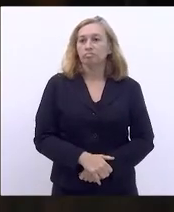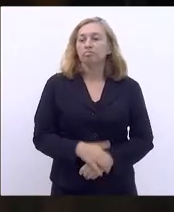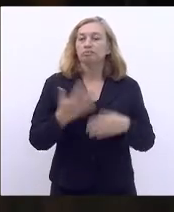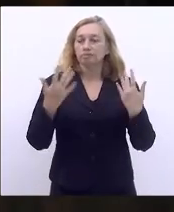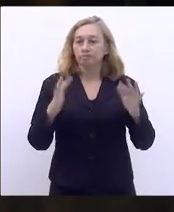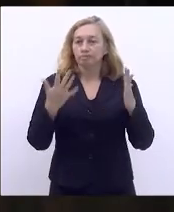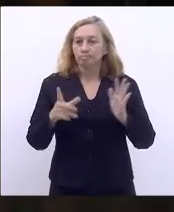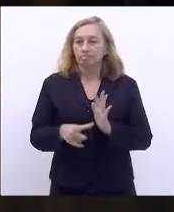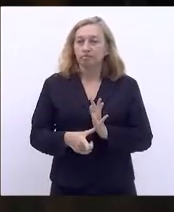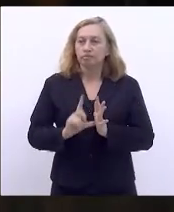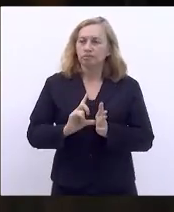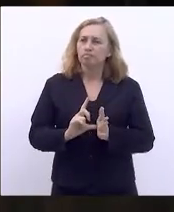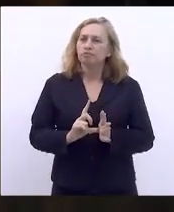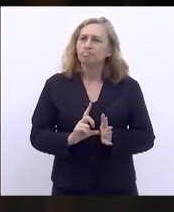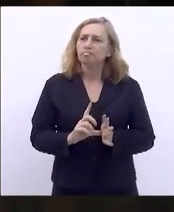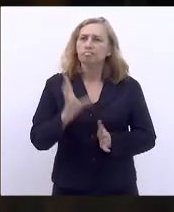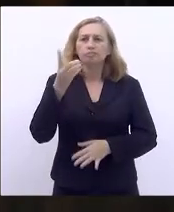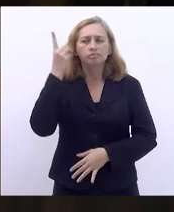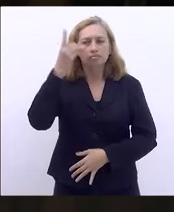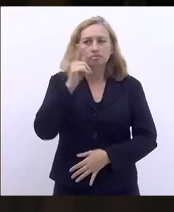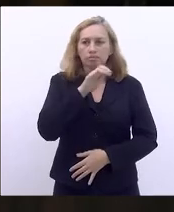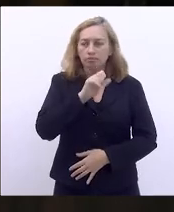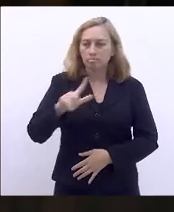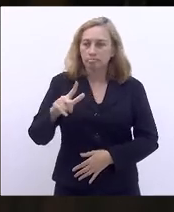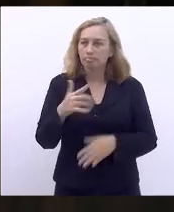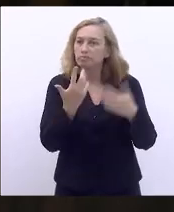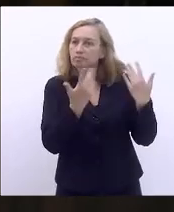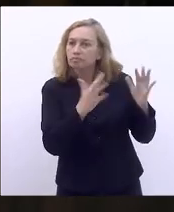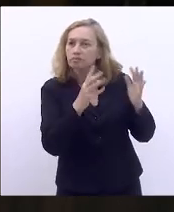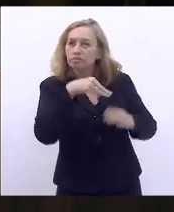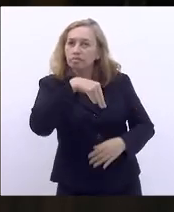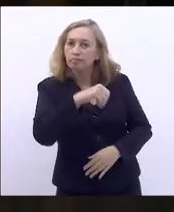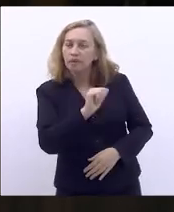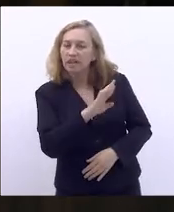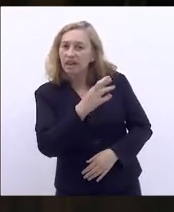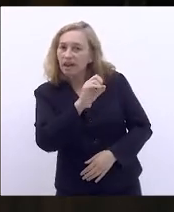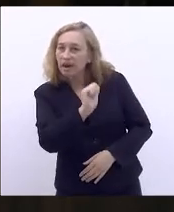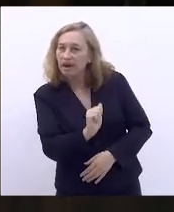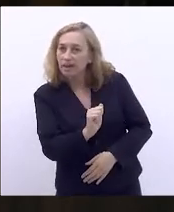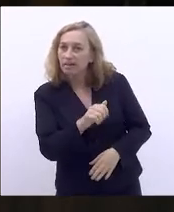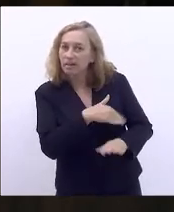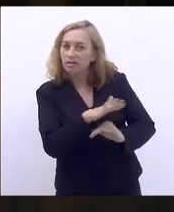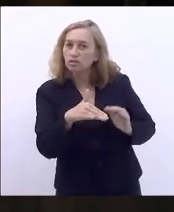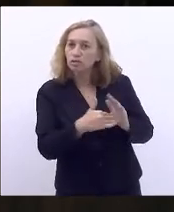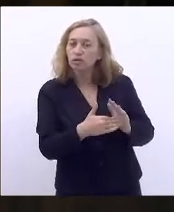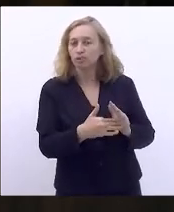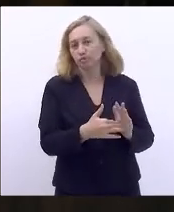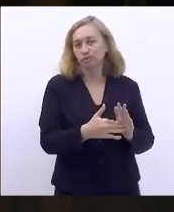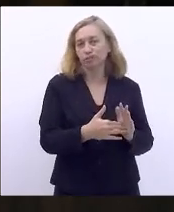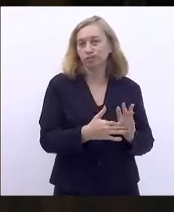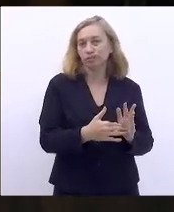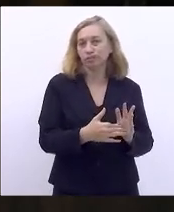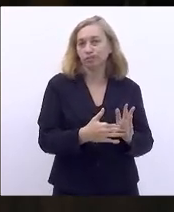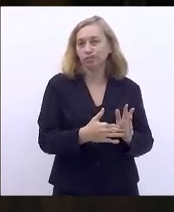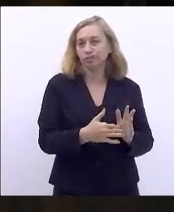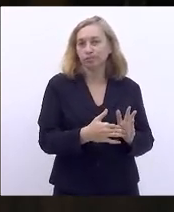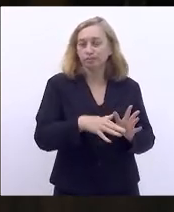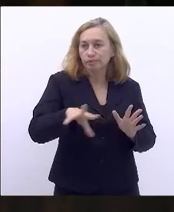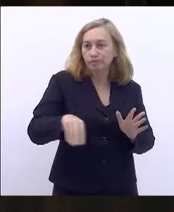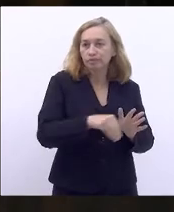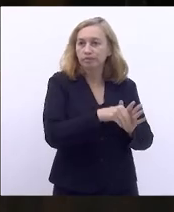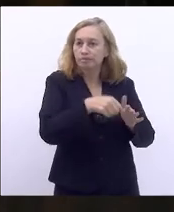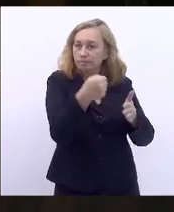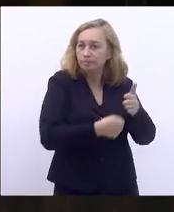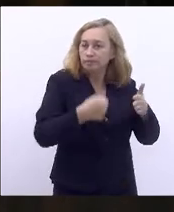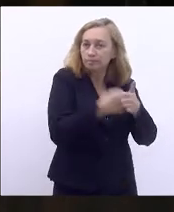Parabéns. Antes, deputado Pobel, saudar a Marileia e a todos aí que ingressaram nessa luta